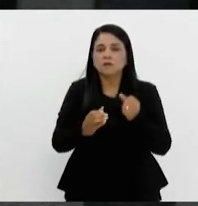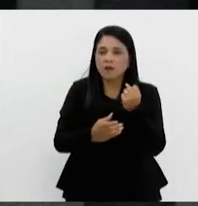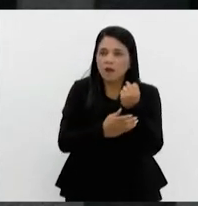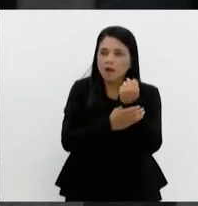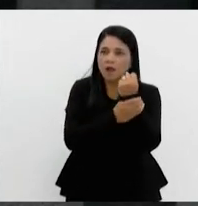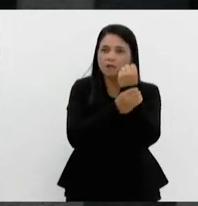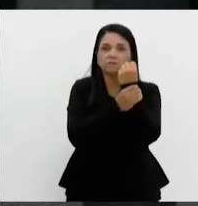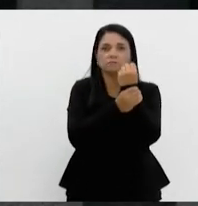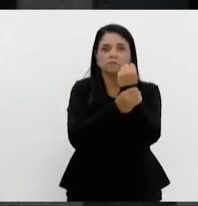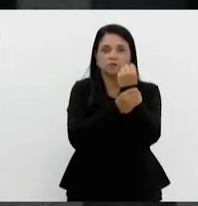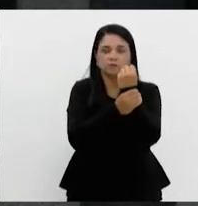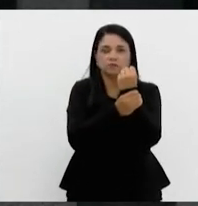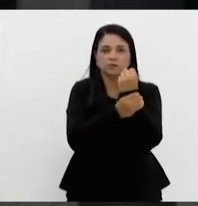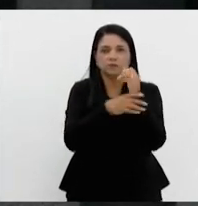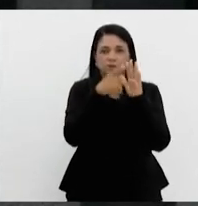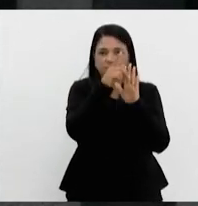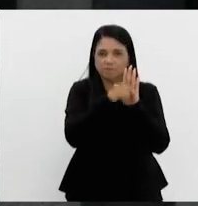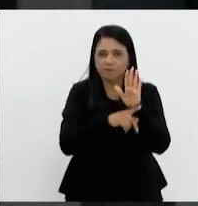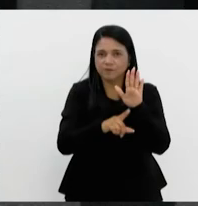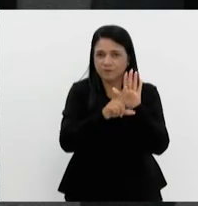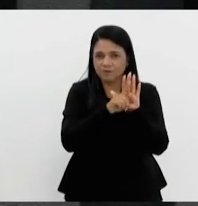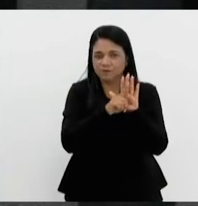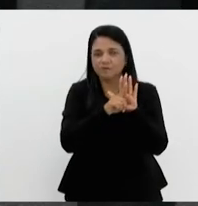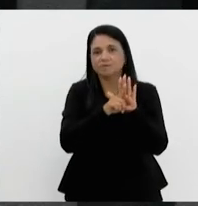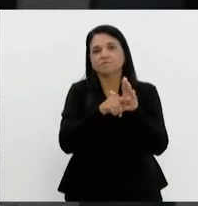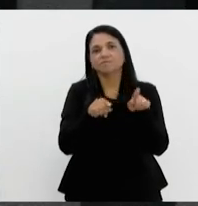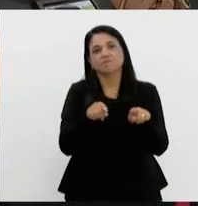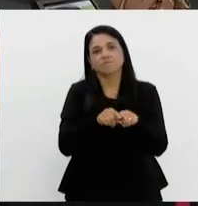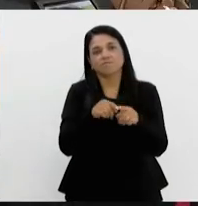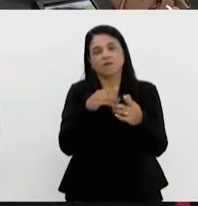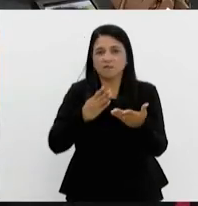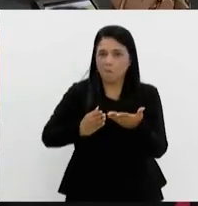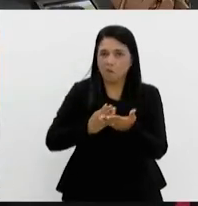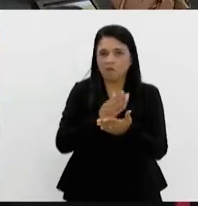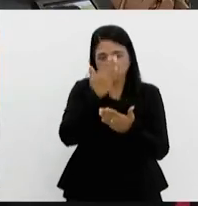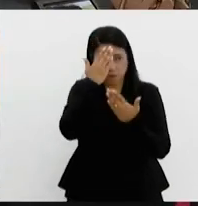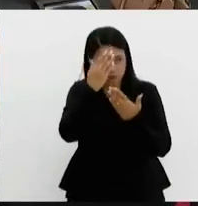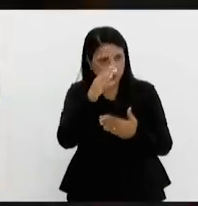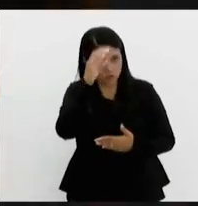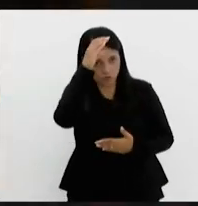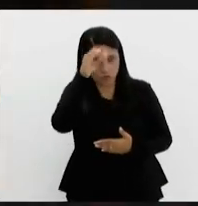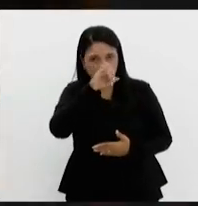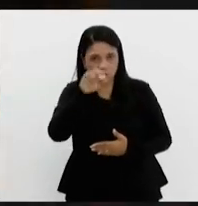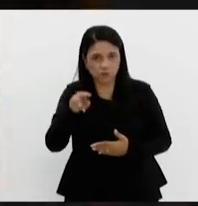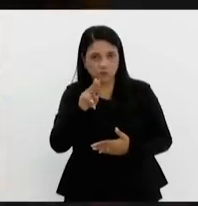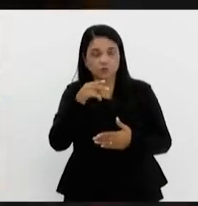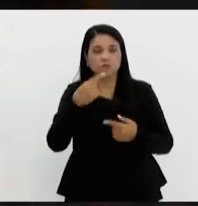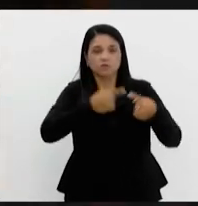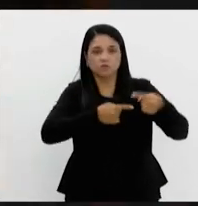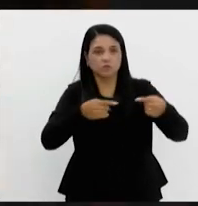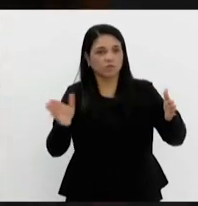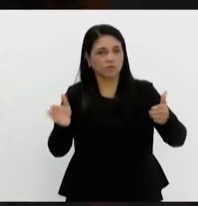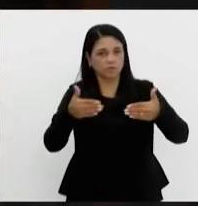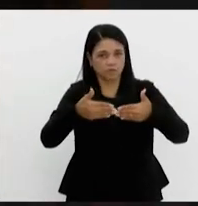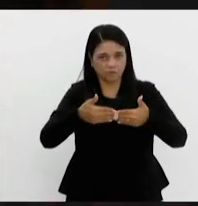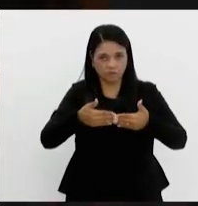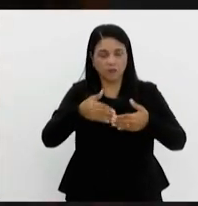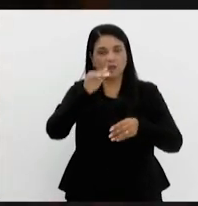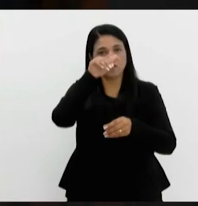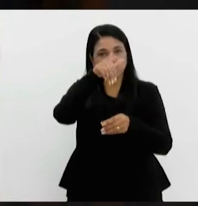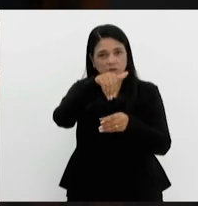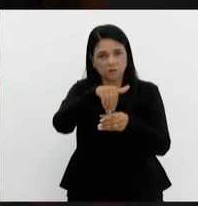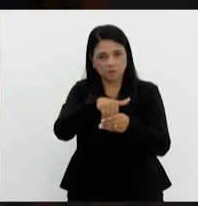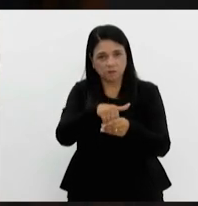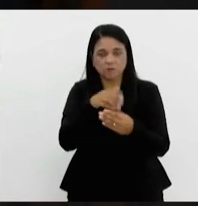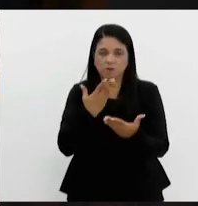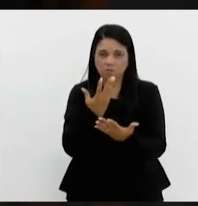garantiram que essa IL vai ser aprovada. Obrigada, tia Ju. Não havendo mais quem queira discutir, encerrada a discussão, em votação. Se